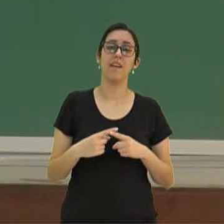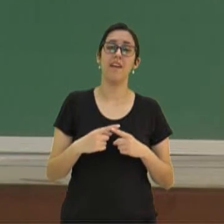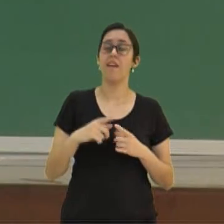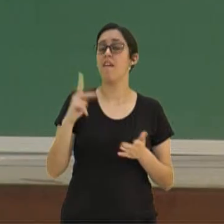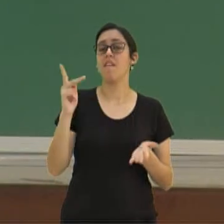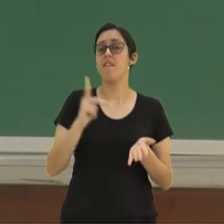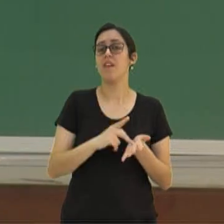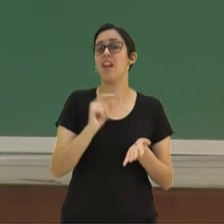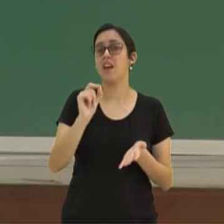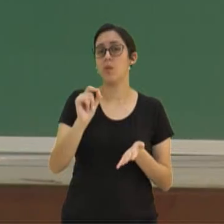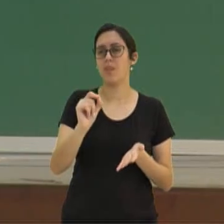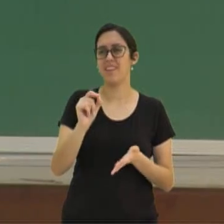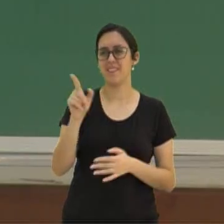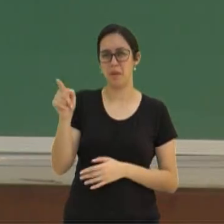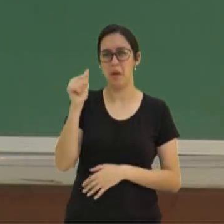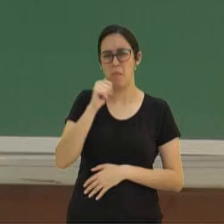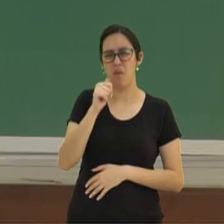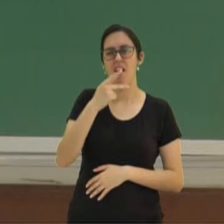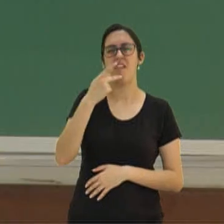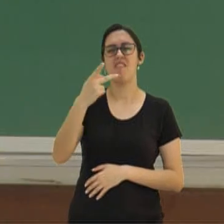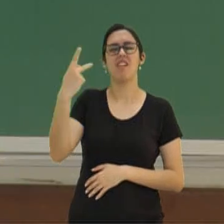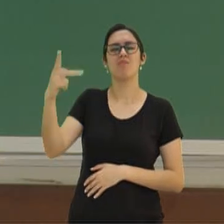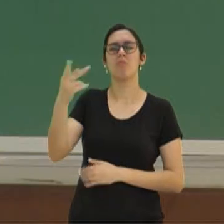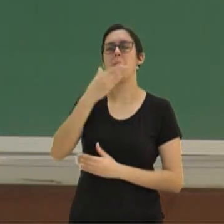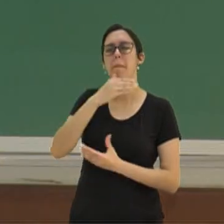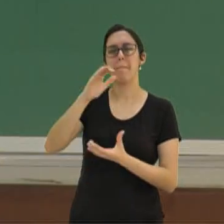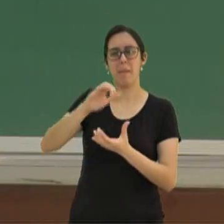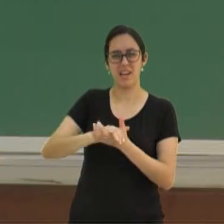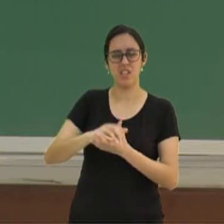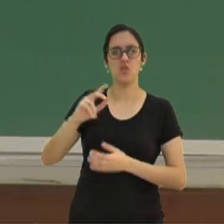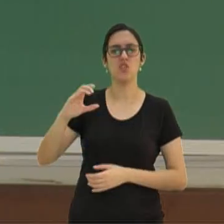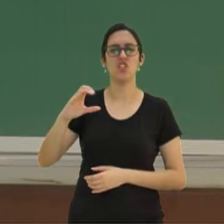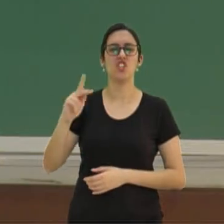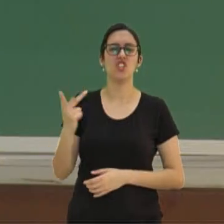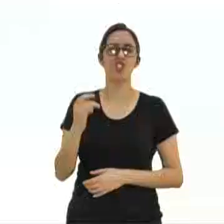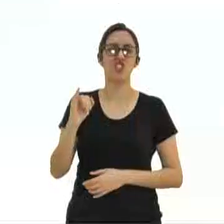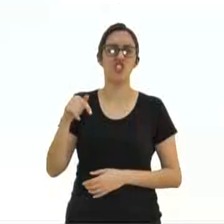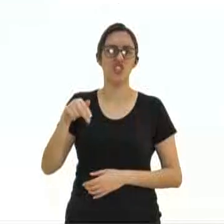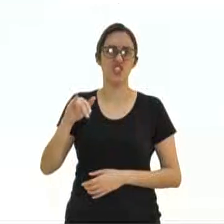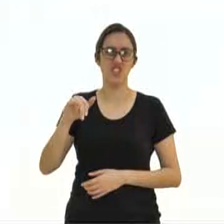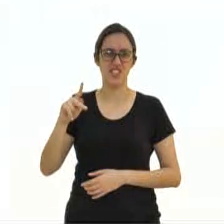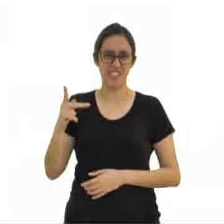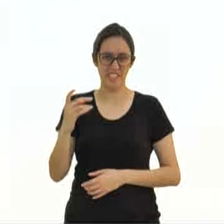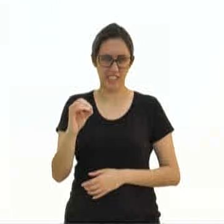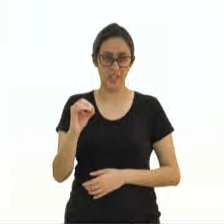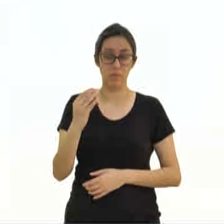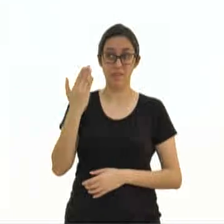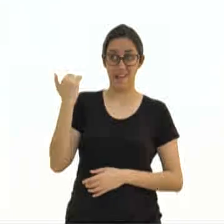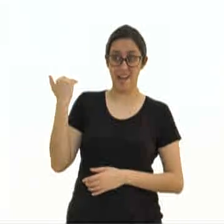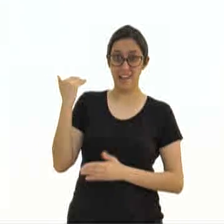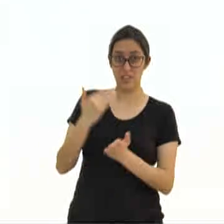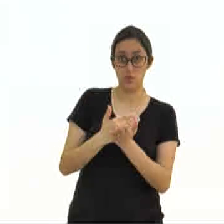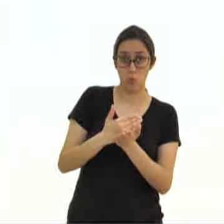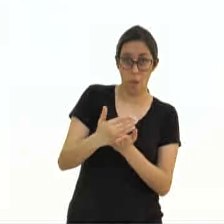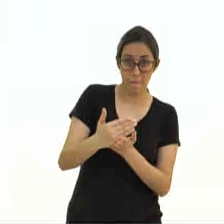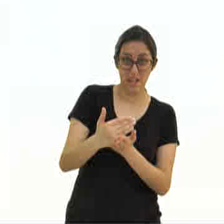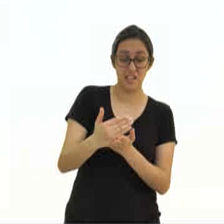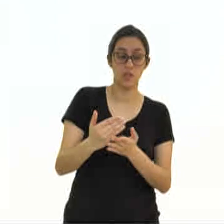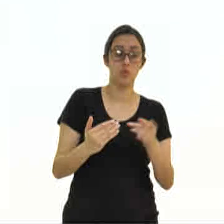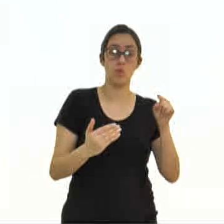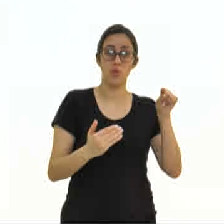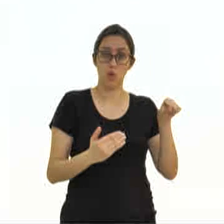começa falando de Chiquinho, do marido. Repare que o nome dele, no início do conto, né? O Nogueira chama ele